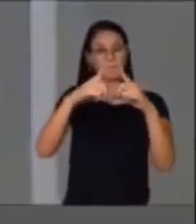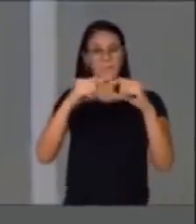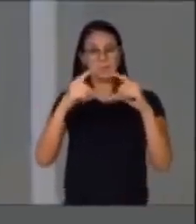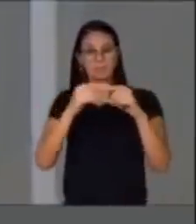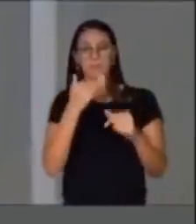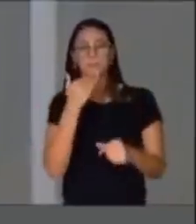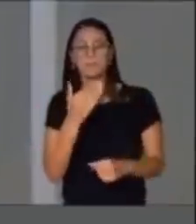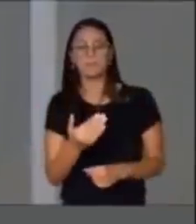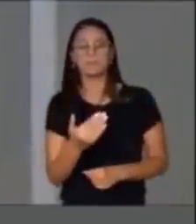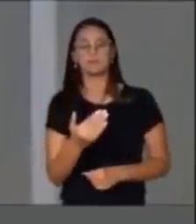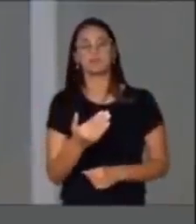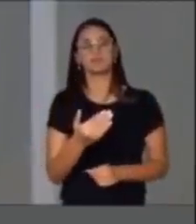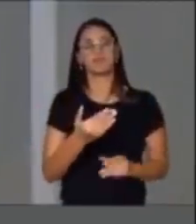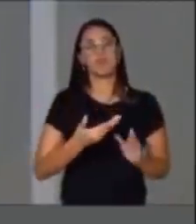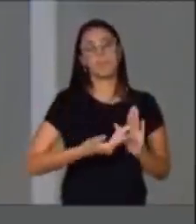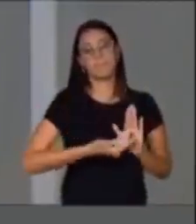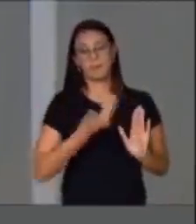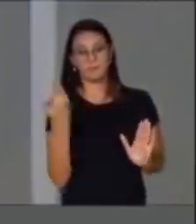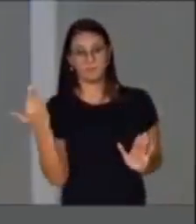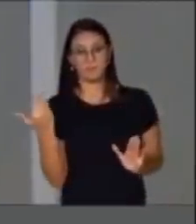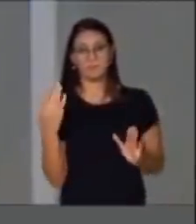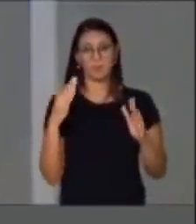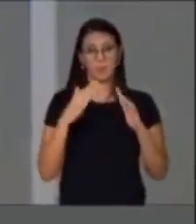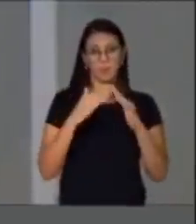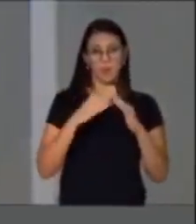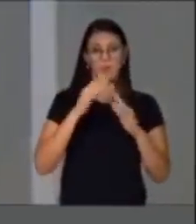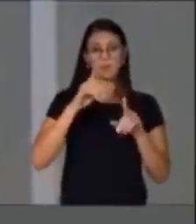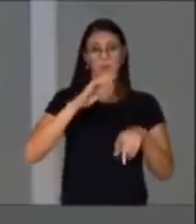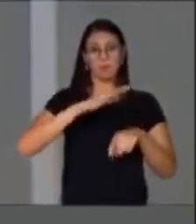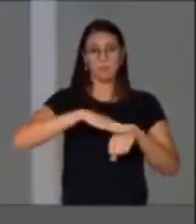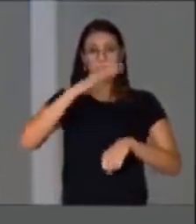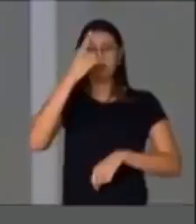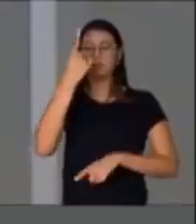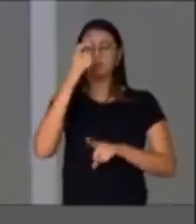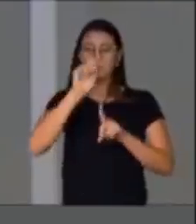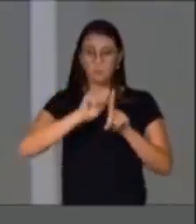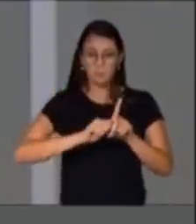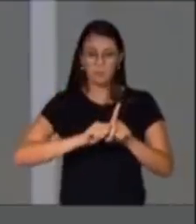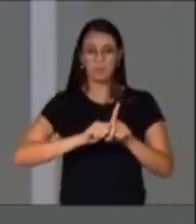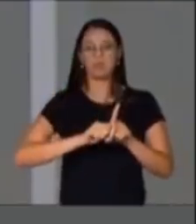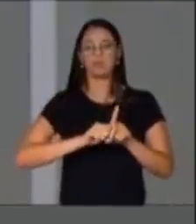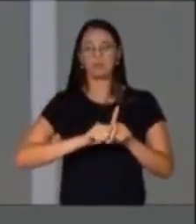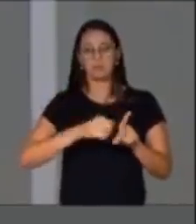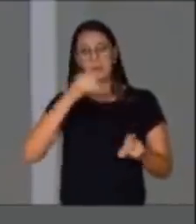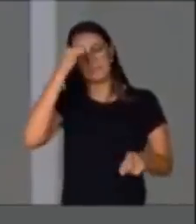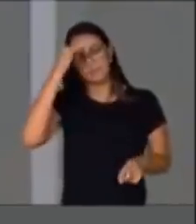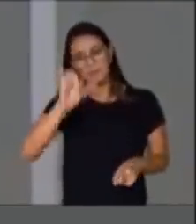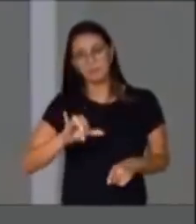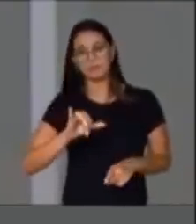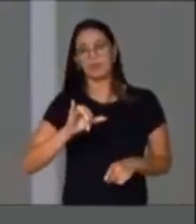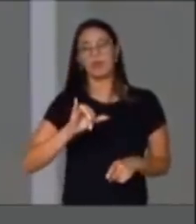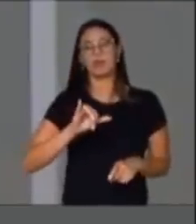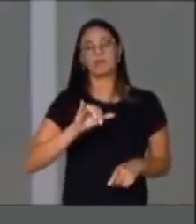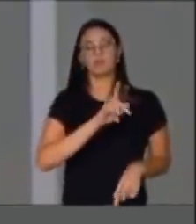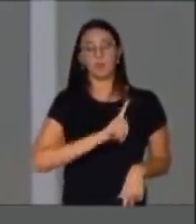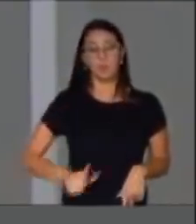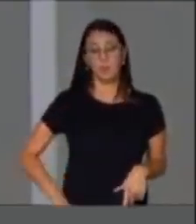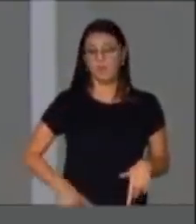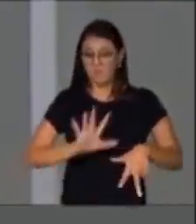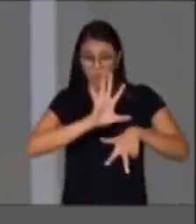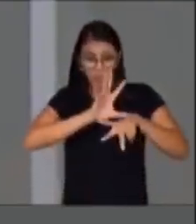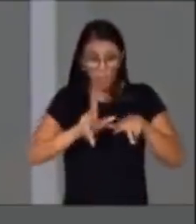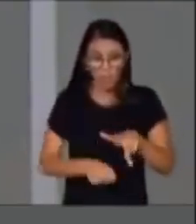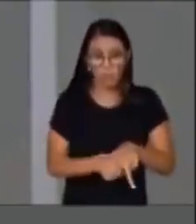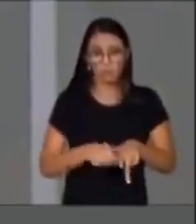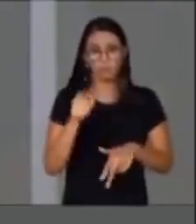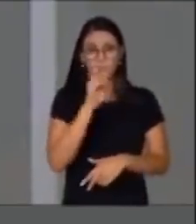protocolar o pedido de impeachment. Acampamos durante mais de um mês também em frente a essa casa para derrubar o governo mais corrupto da história do país.